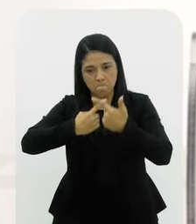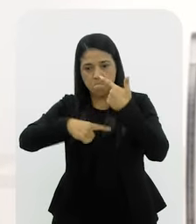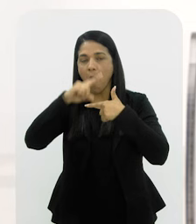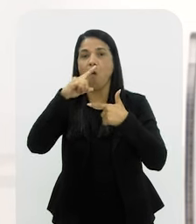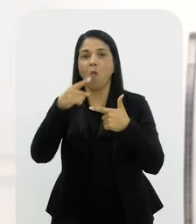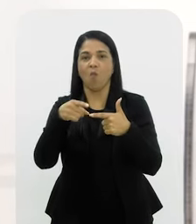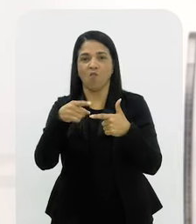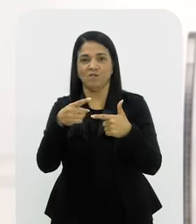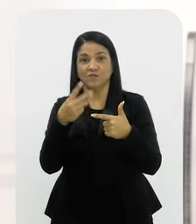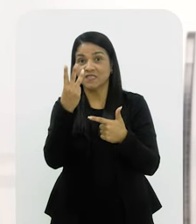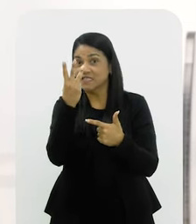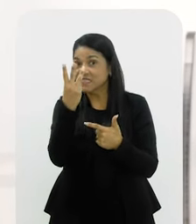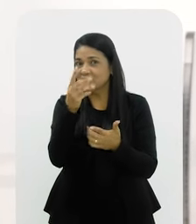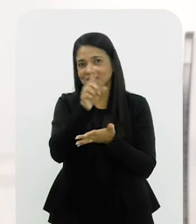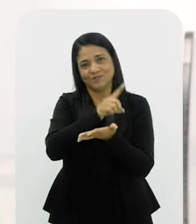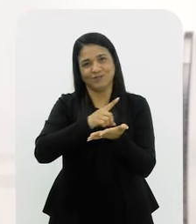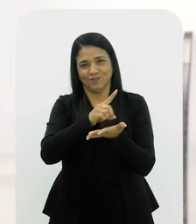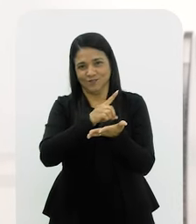tinha...